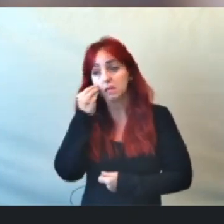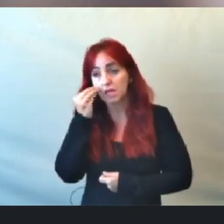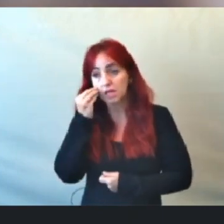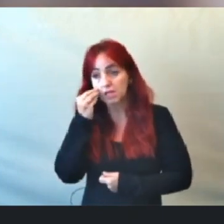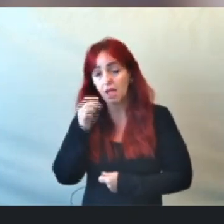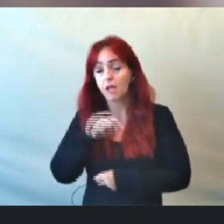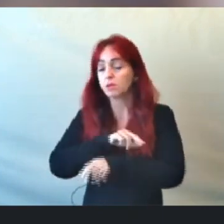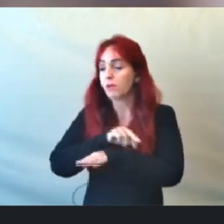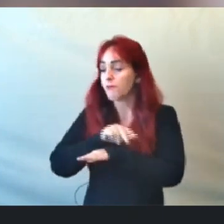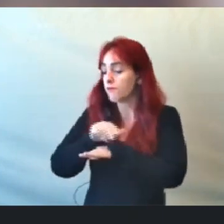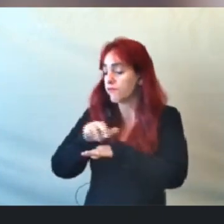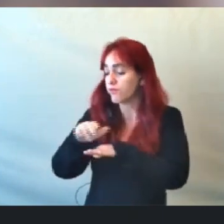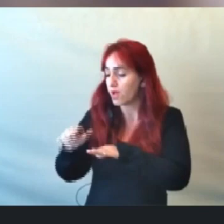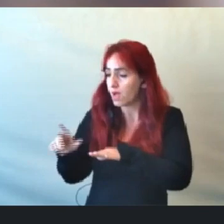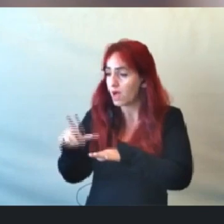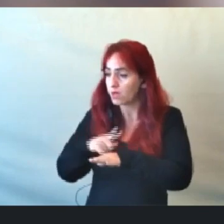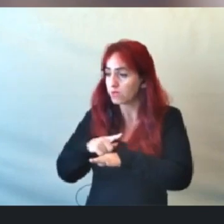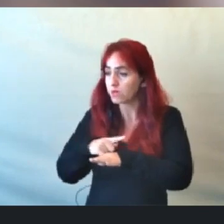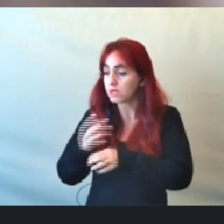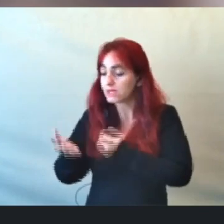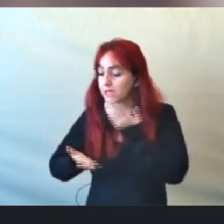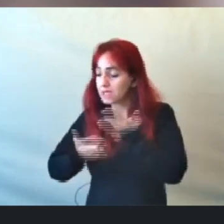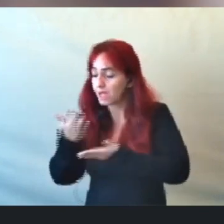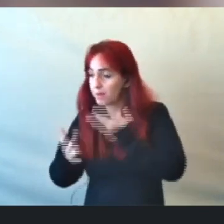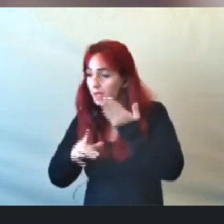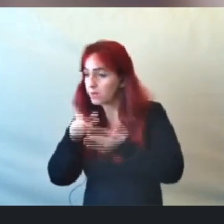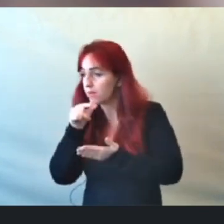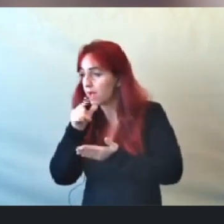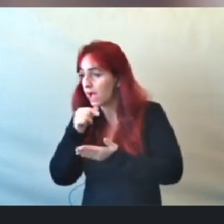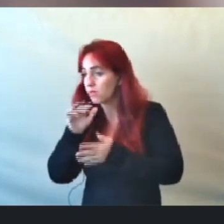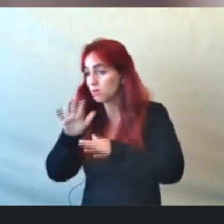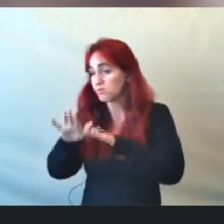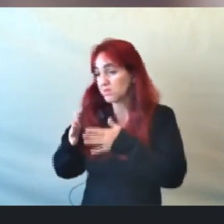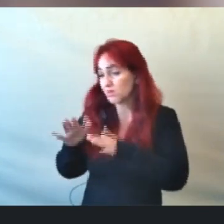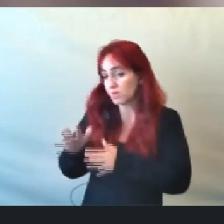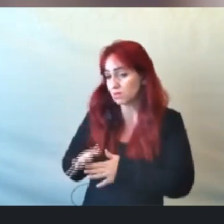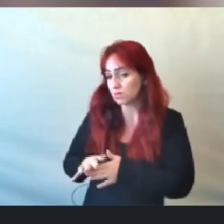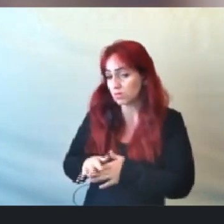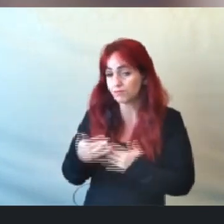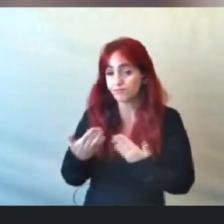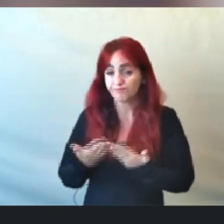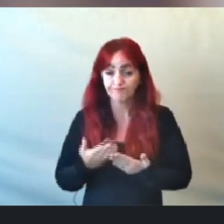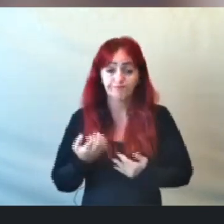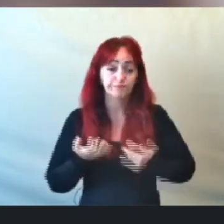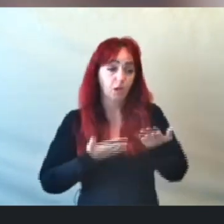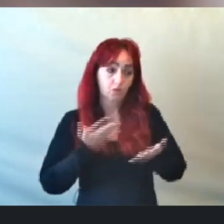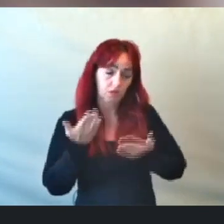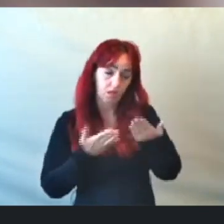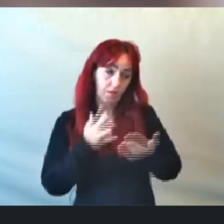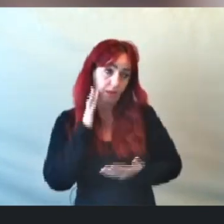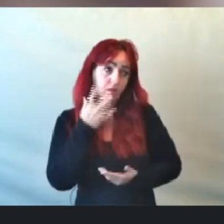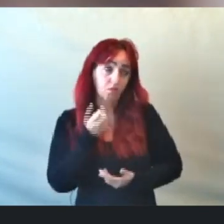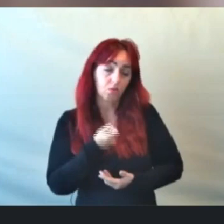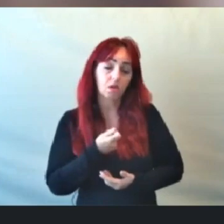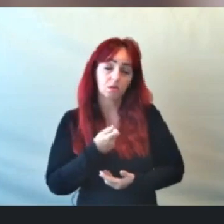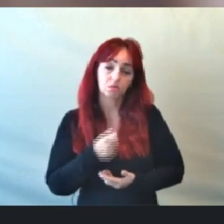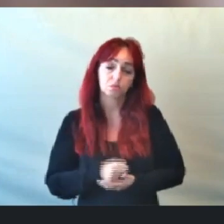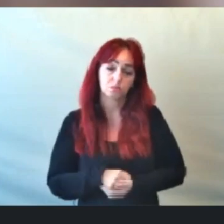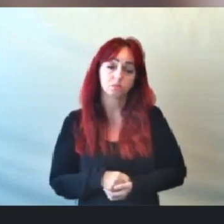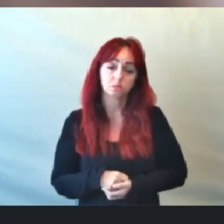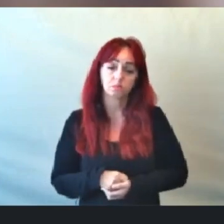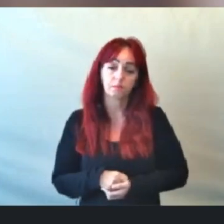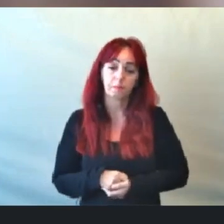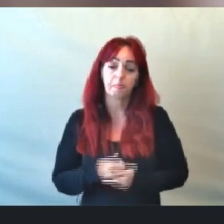a qualidade da água razoável. Esse é um dos tratamentos? Eu acho que é um dos tratamentos, mas com certeza deveriam